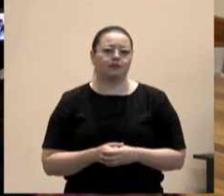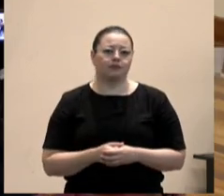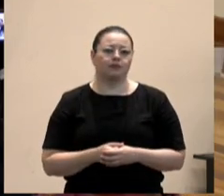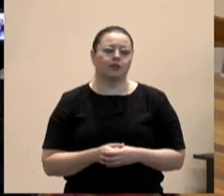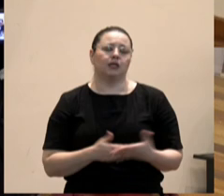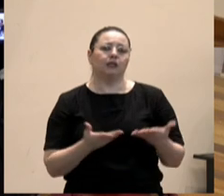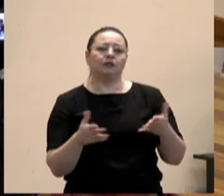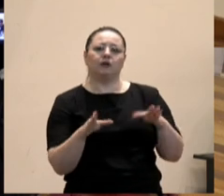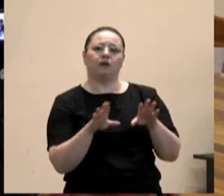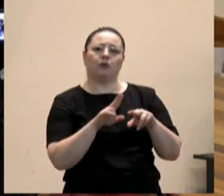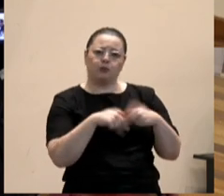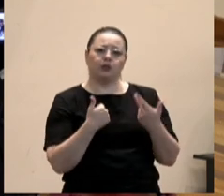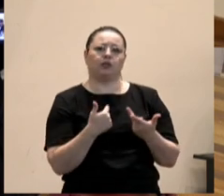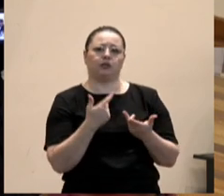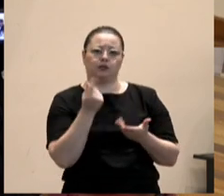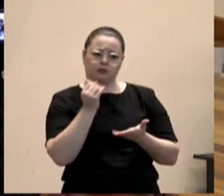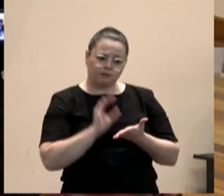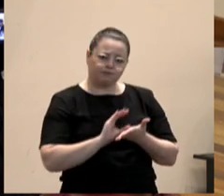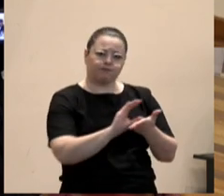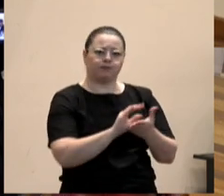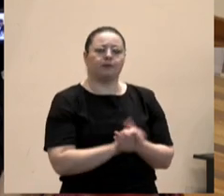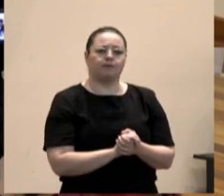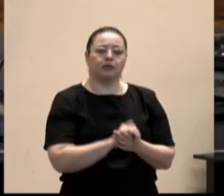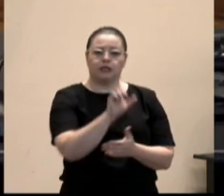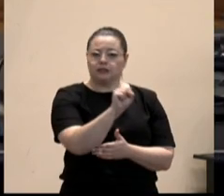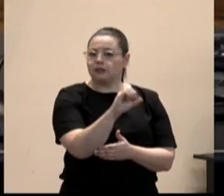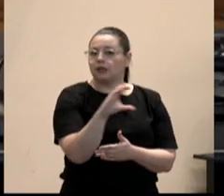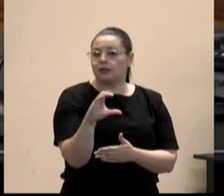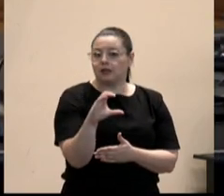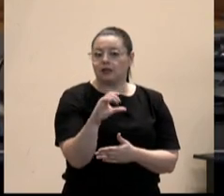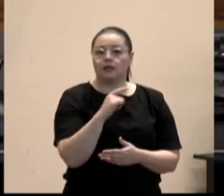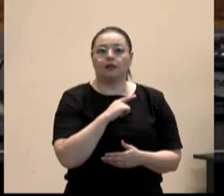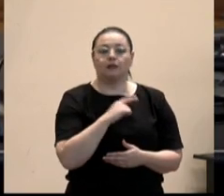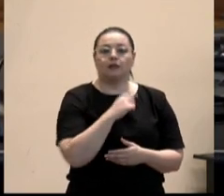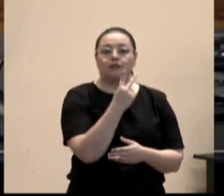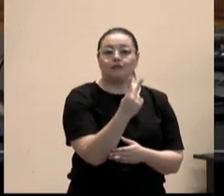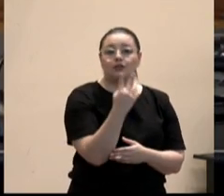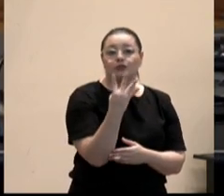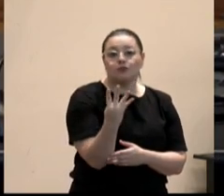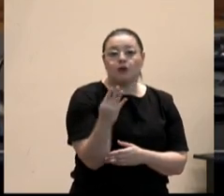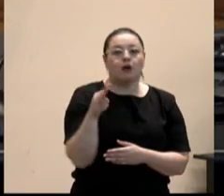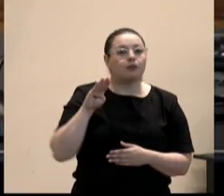finalizando aqui a parte do financiamento. Santa Catarina,